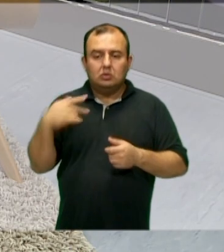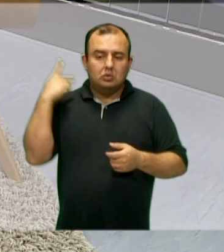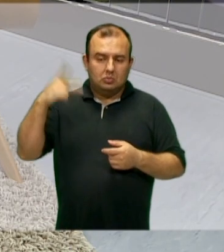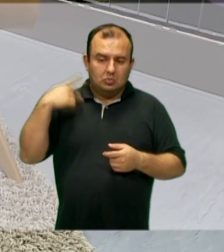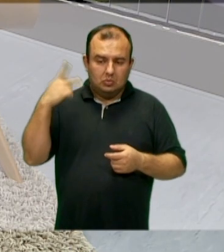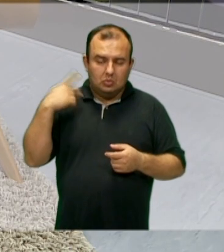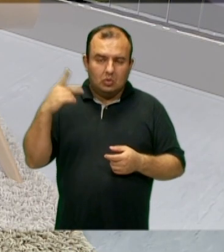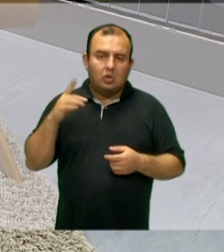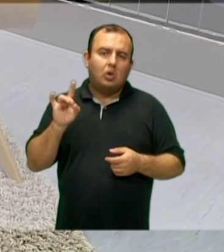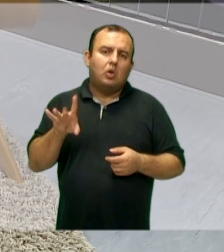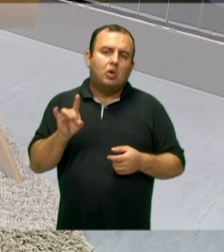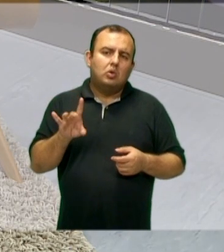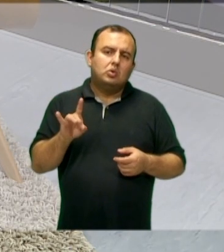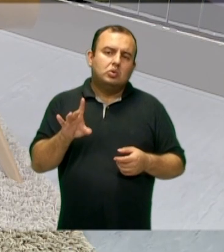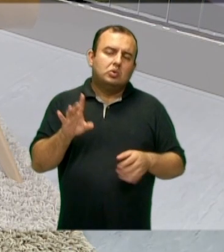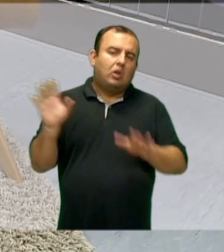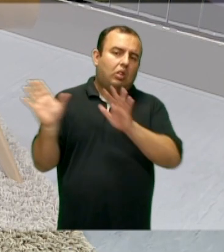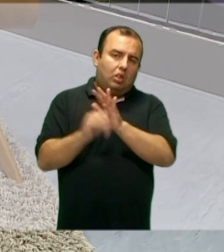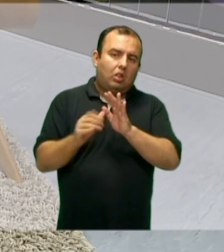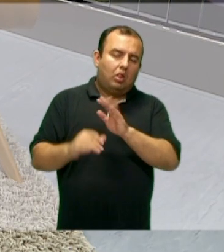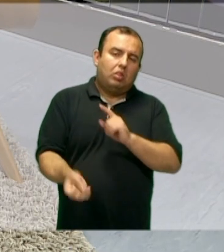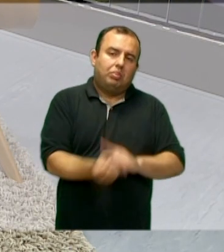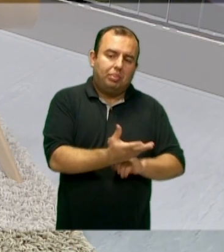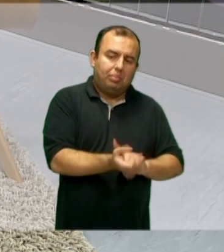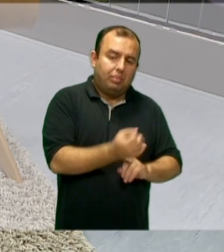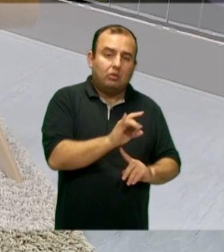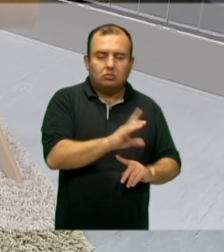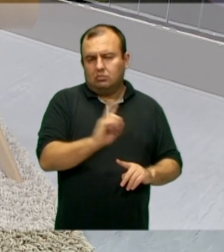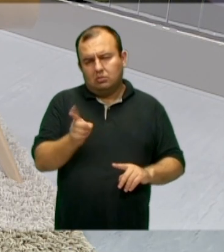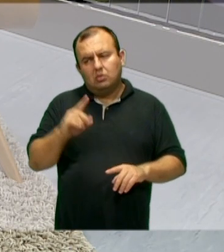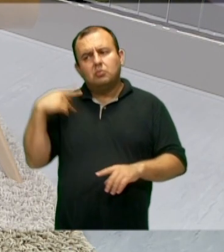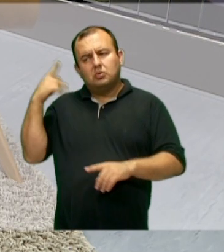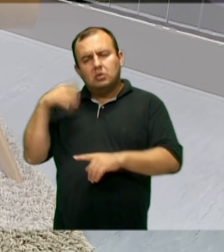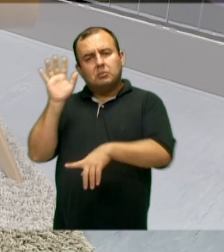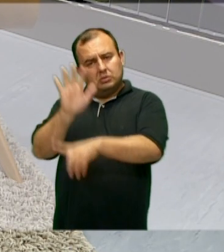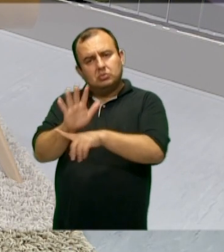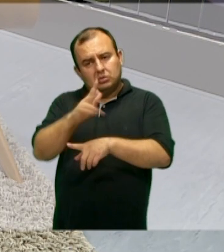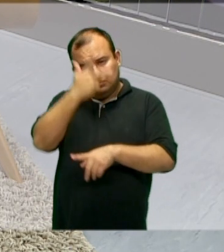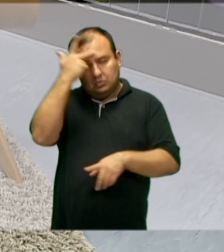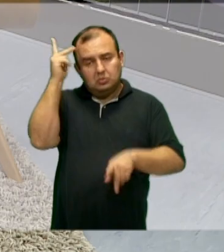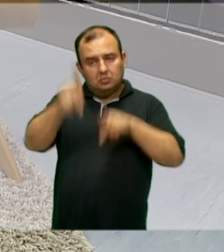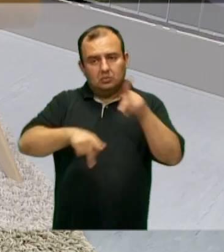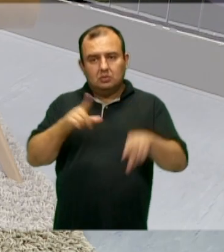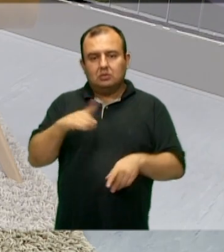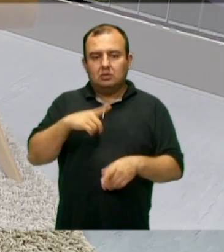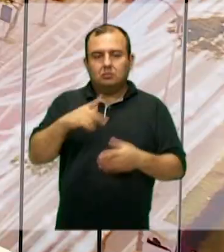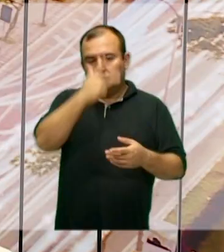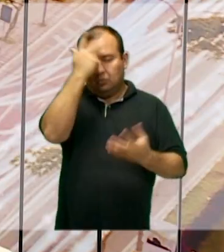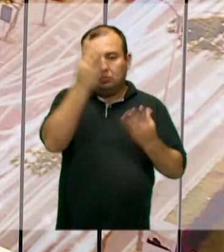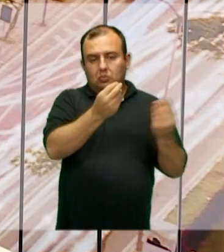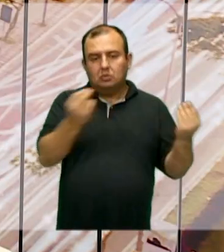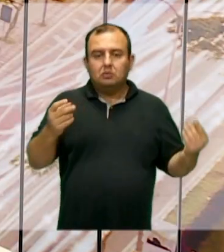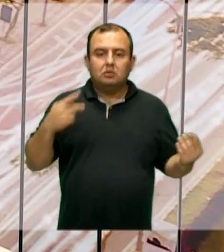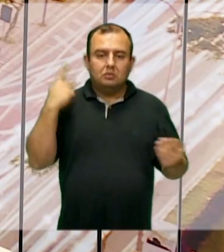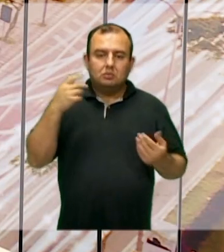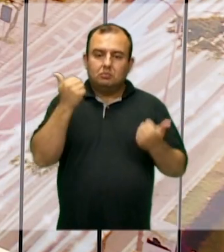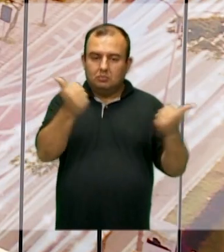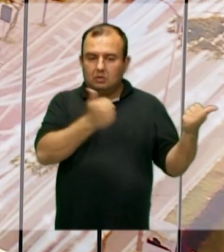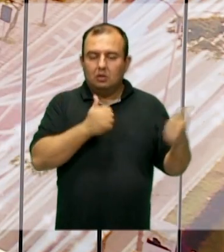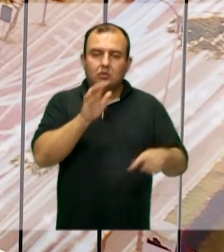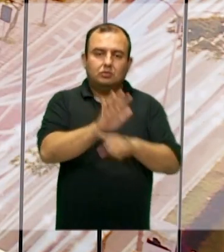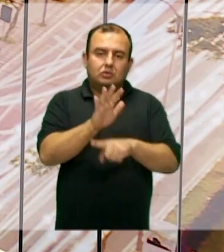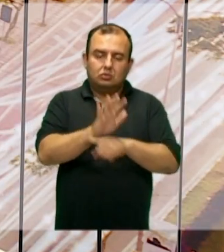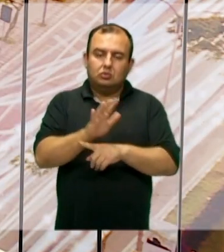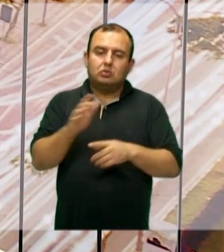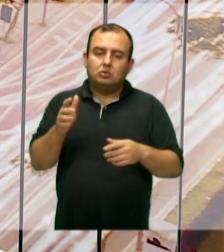política não é meramente algo corrupto, mas sim é algo feito para ajudar a população. Tem muita gente do bem fazendo política, muita gente do